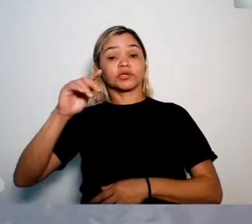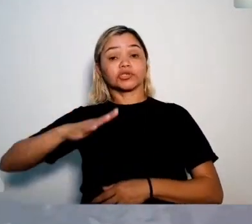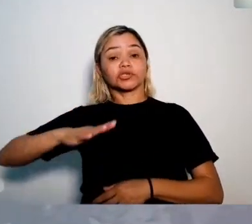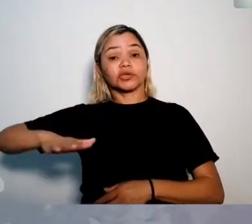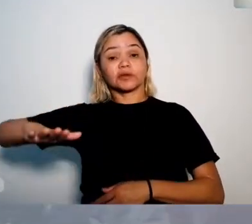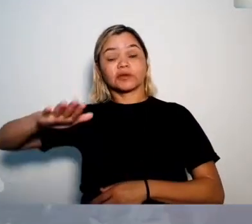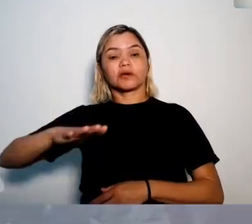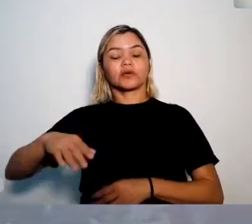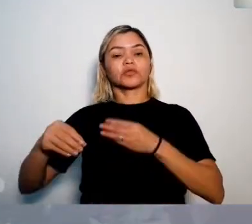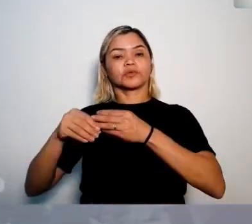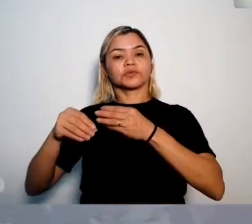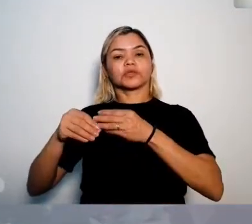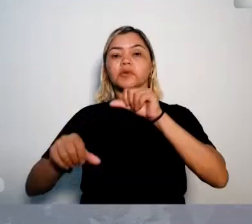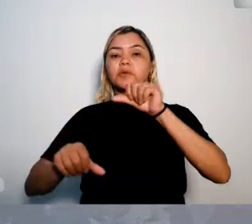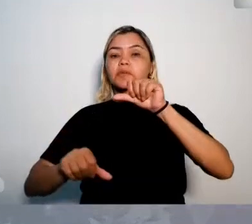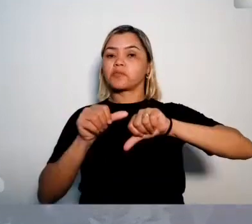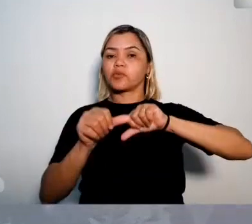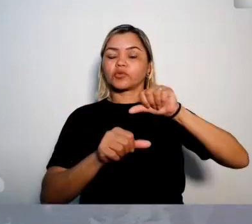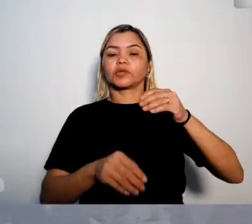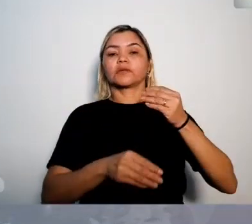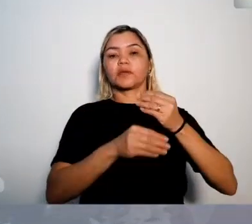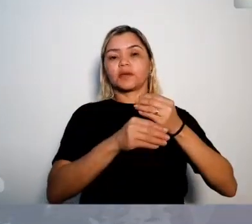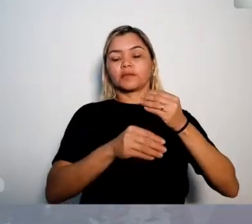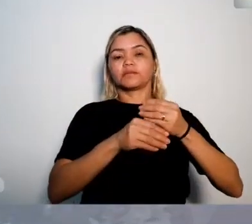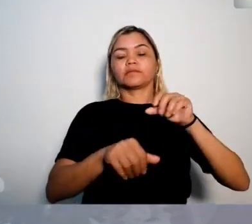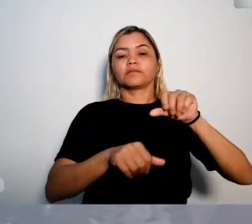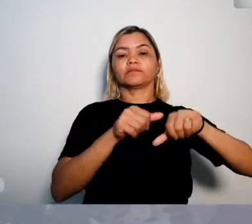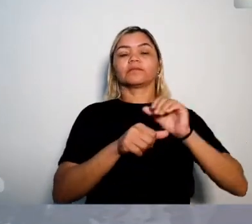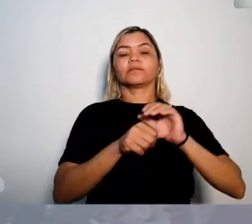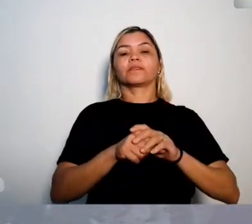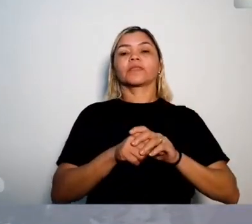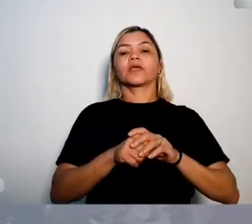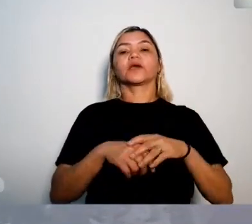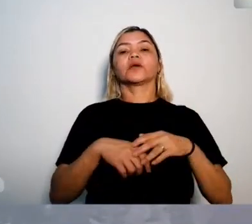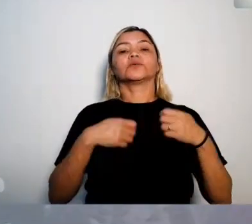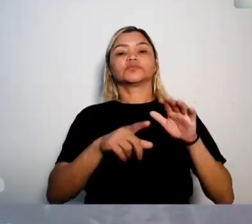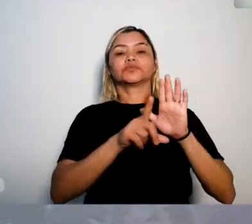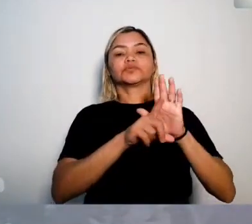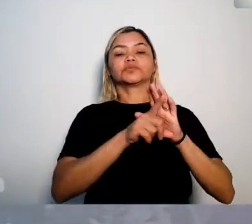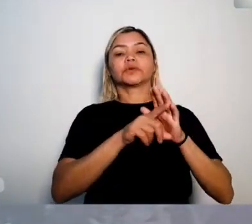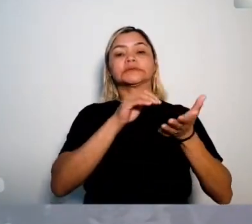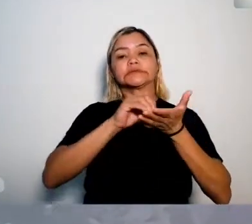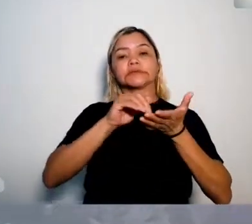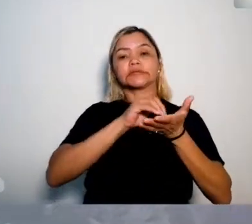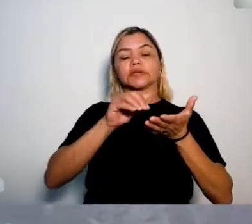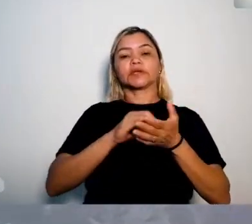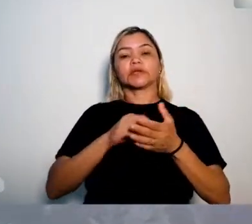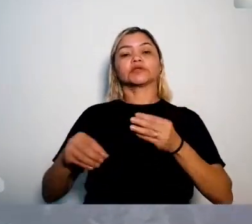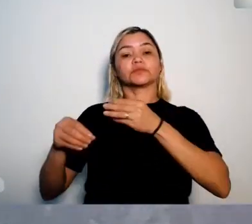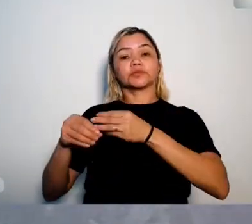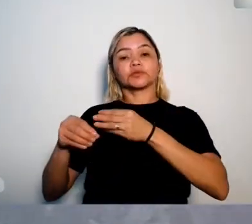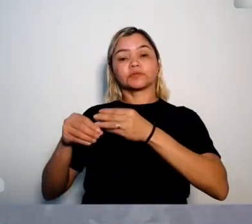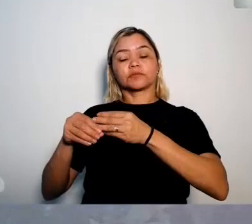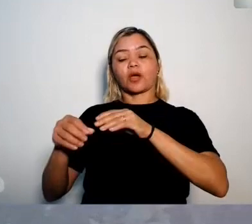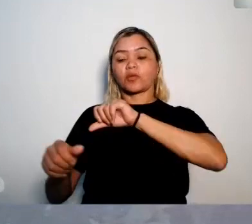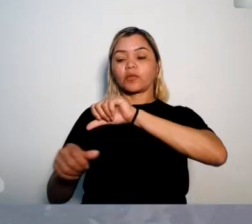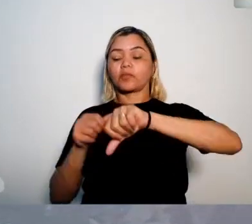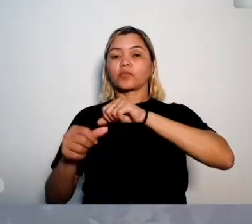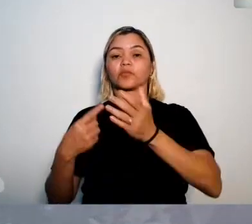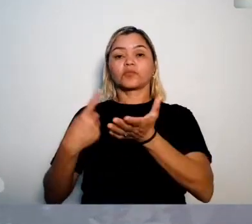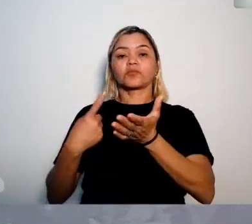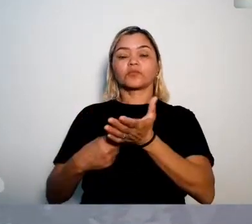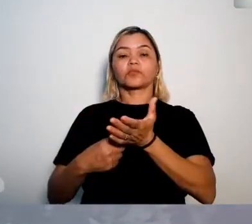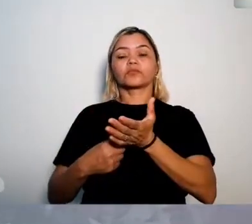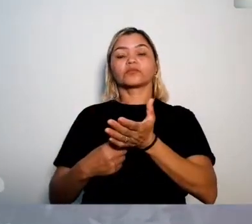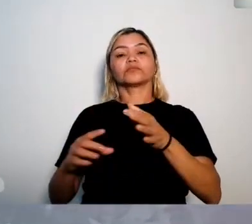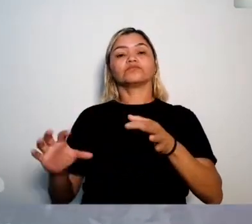altera a nossa disposição das secretarias municipais, propondo algumas supressões. Então, eu vou